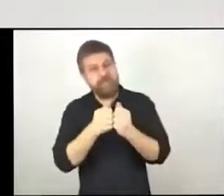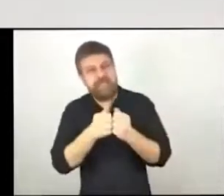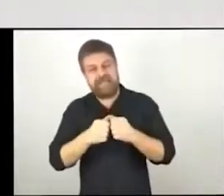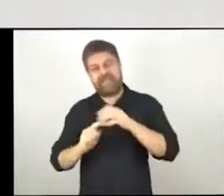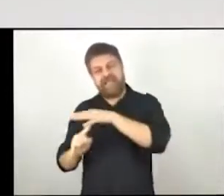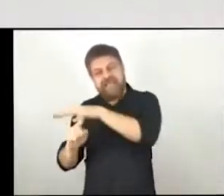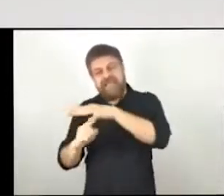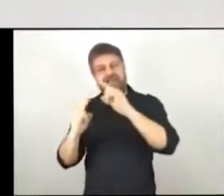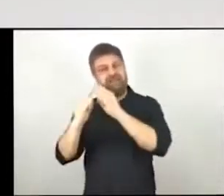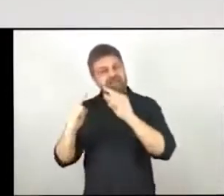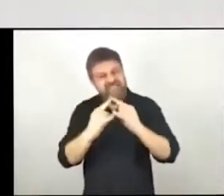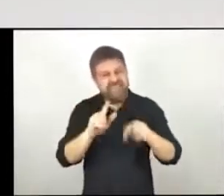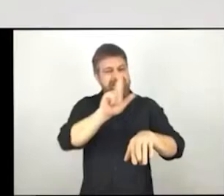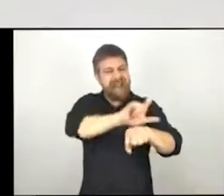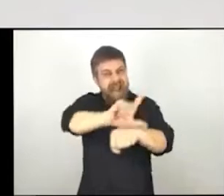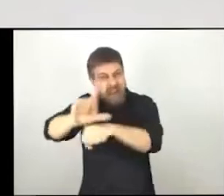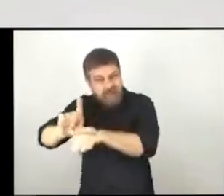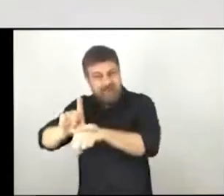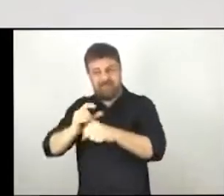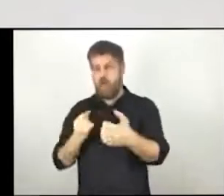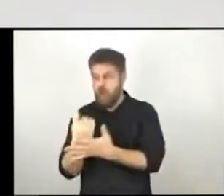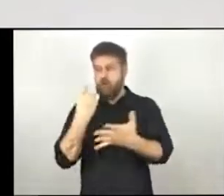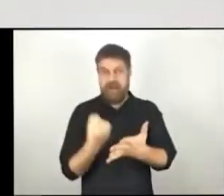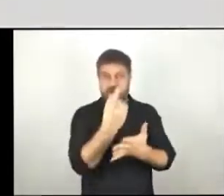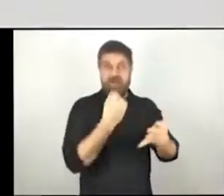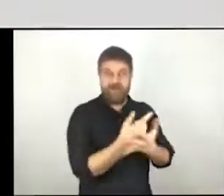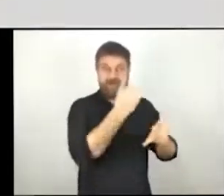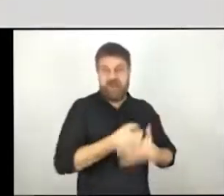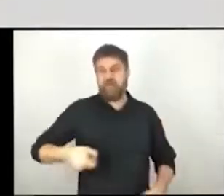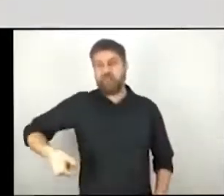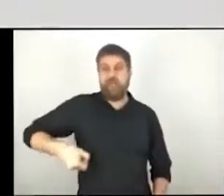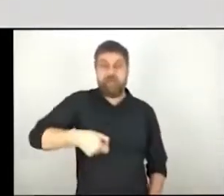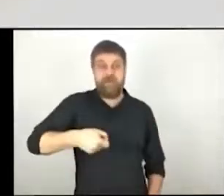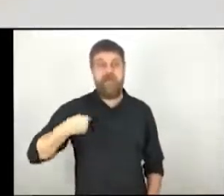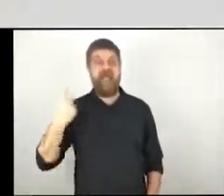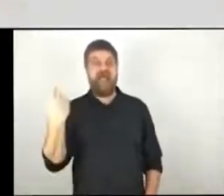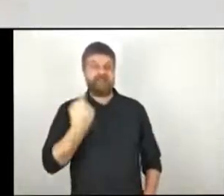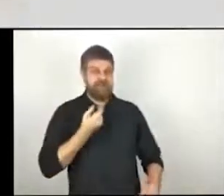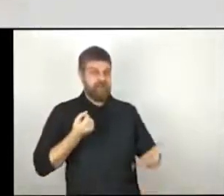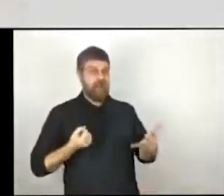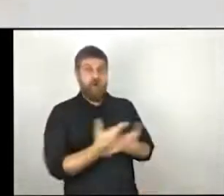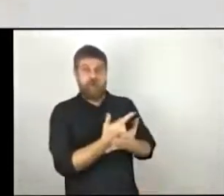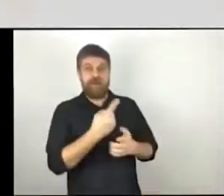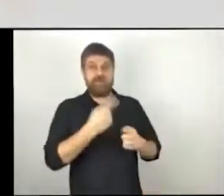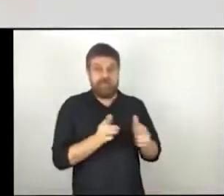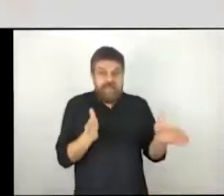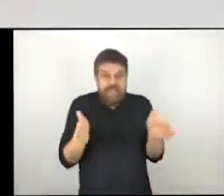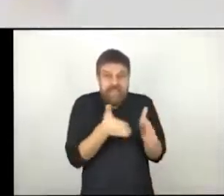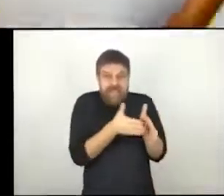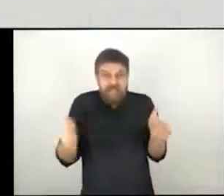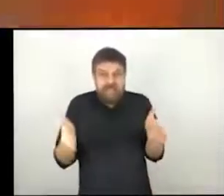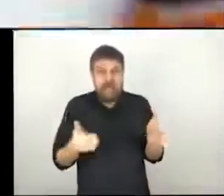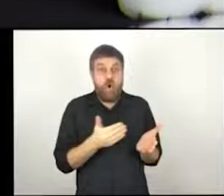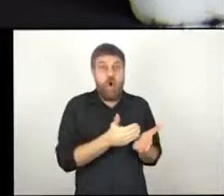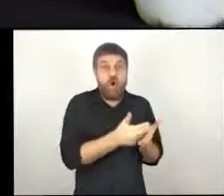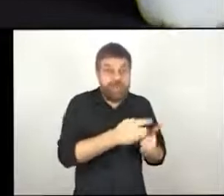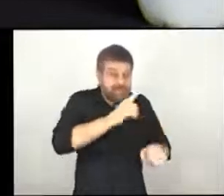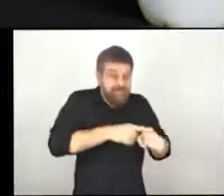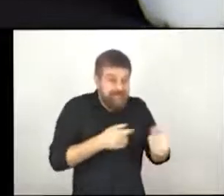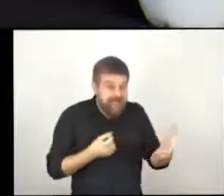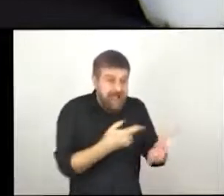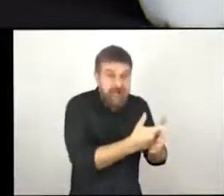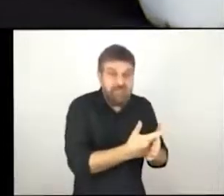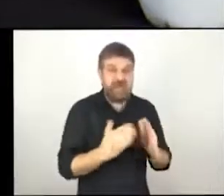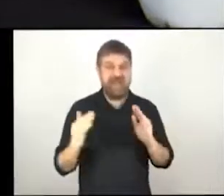mercearias, padarias, feiras e lojas em geral. É por isso que somos chamados de consumidores, porque a etapa do consumo vai